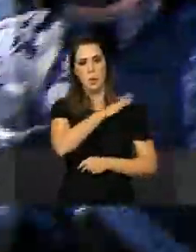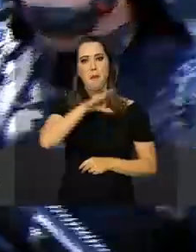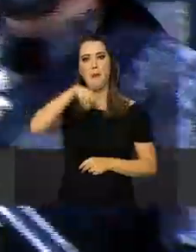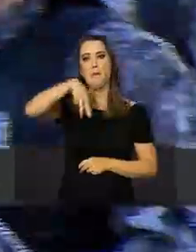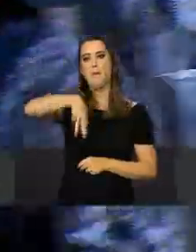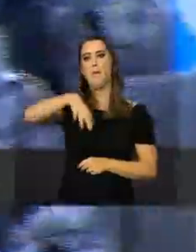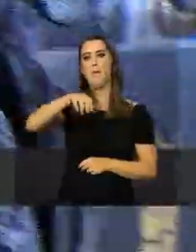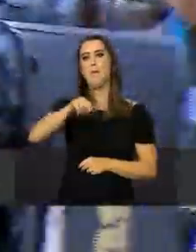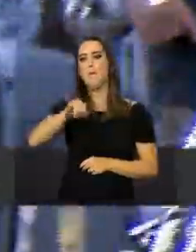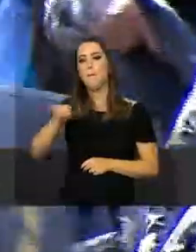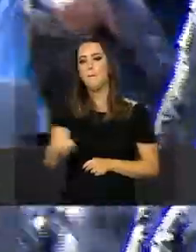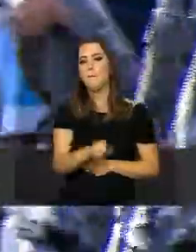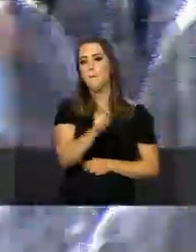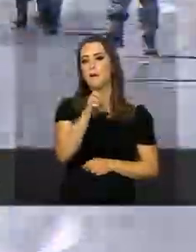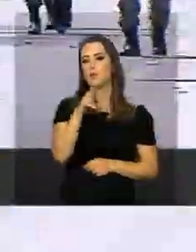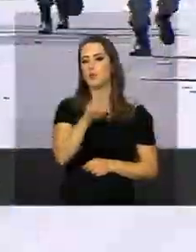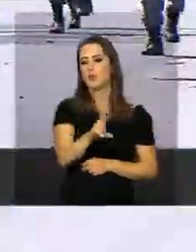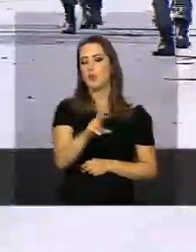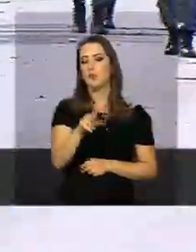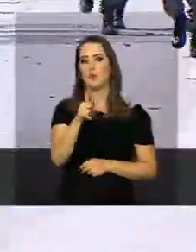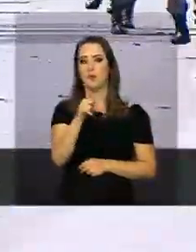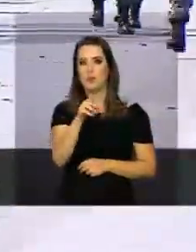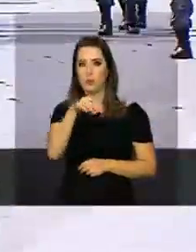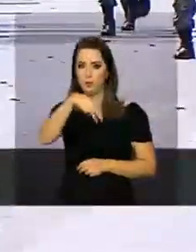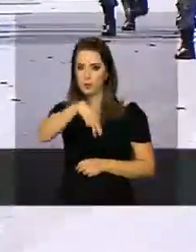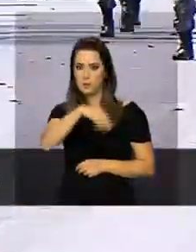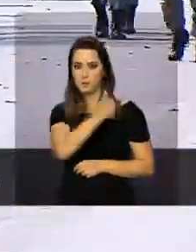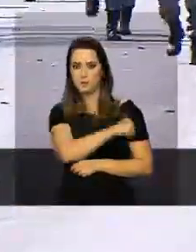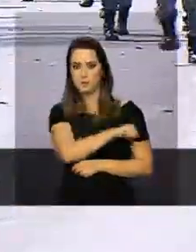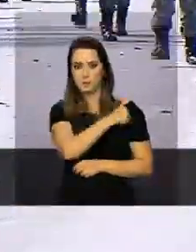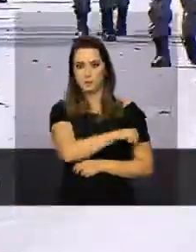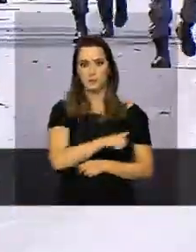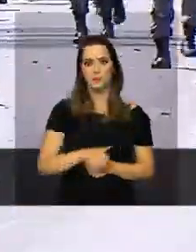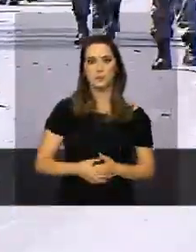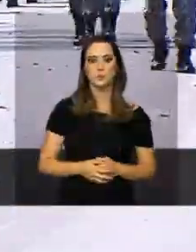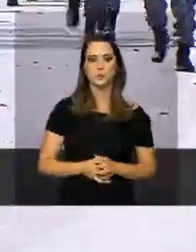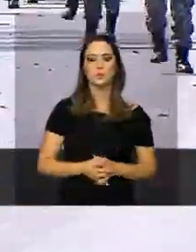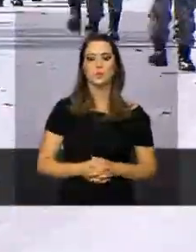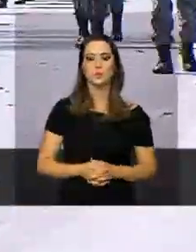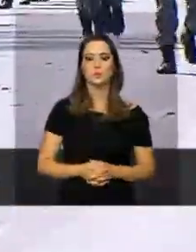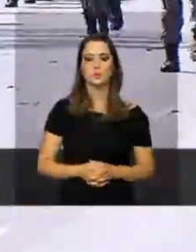Capelo Duarte, da Polícia Militar do Rio de Janeiro.